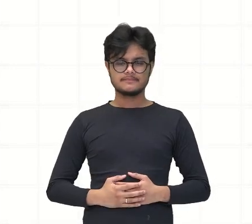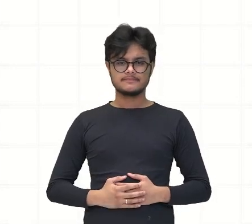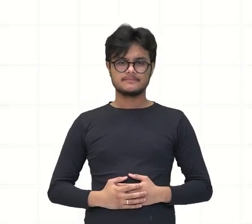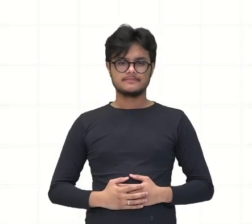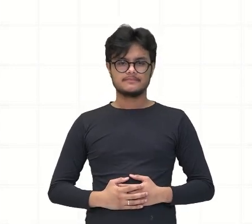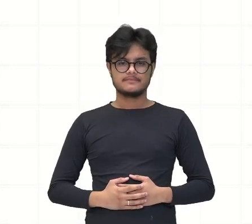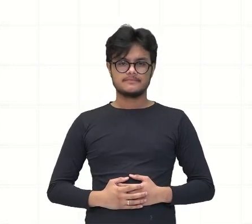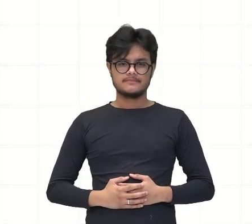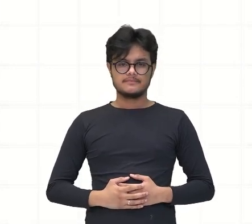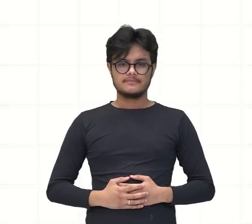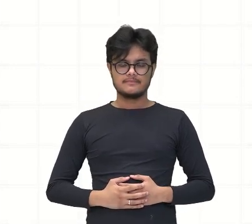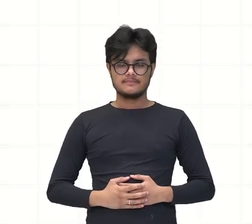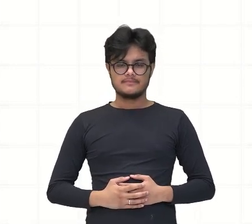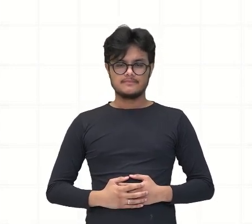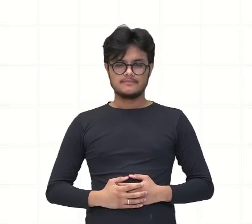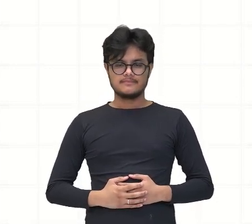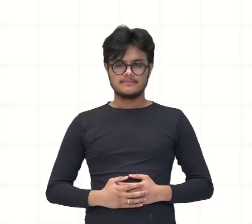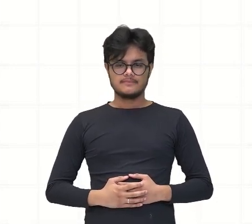que eu faço?